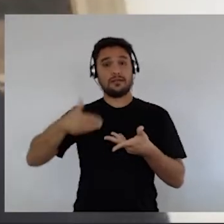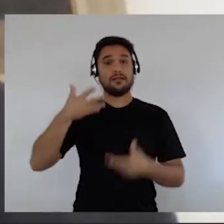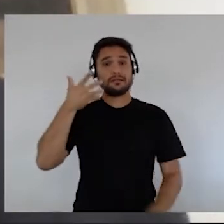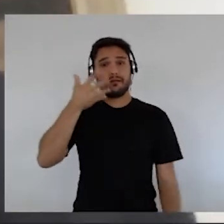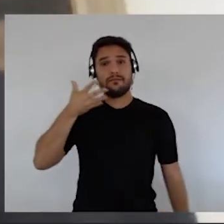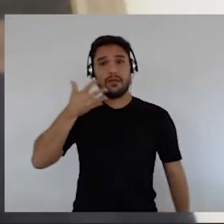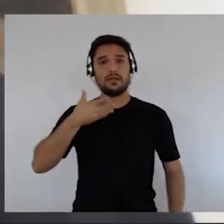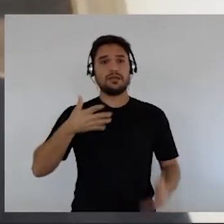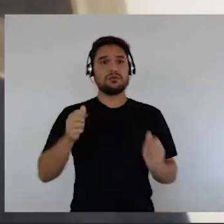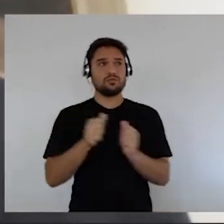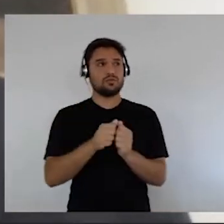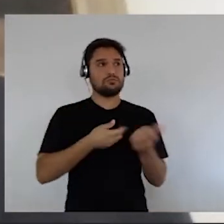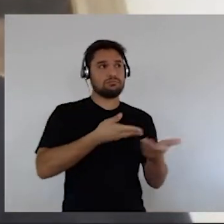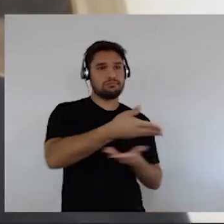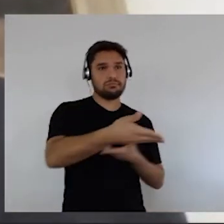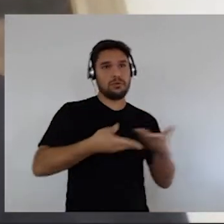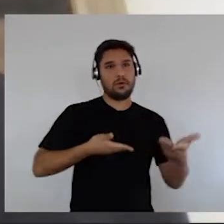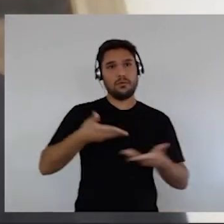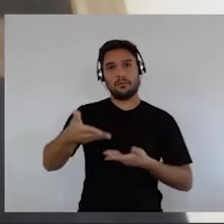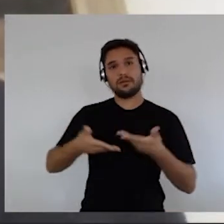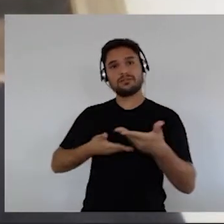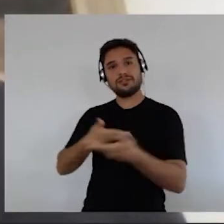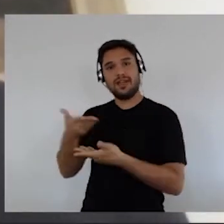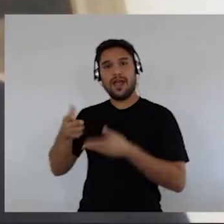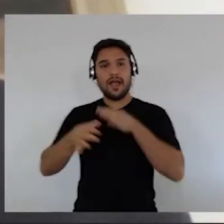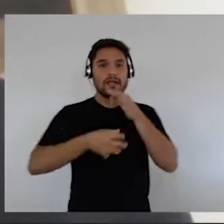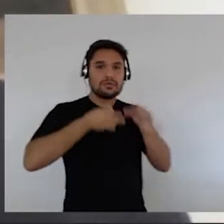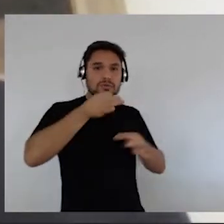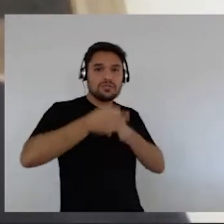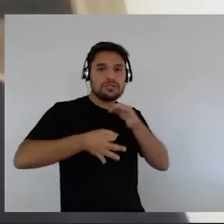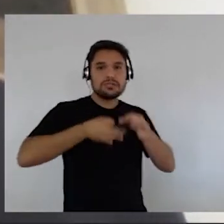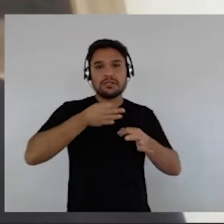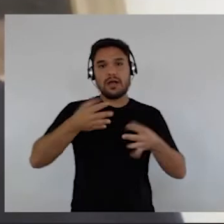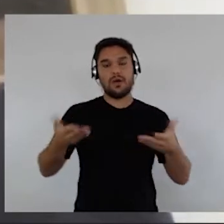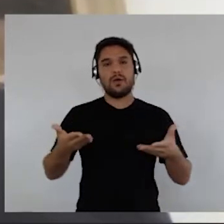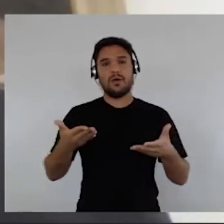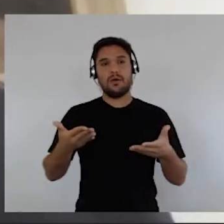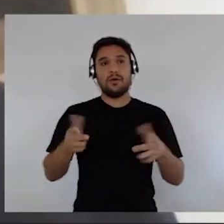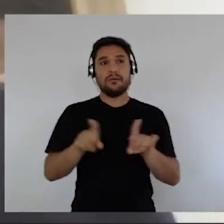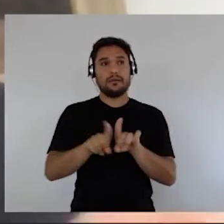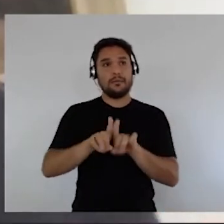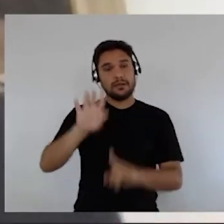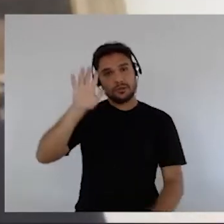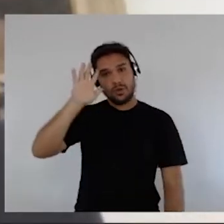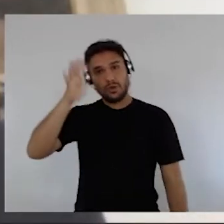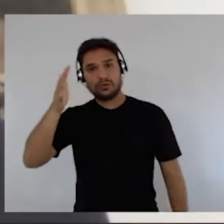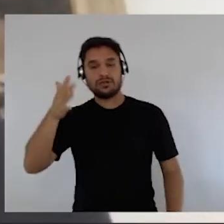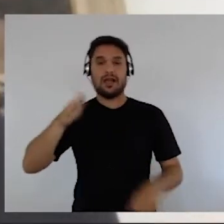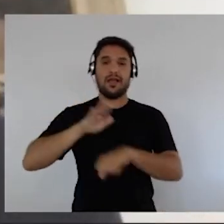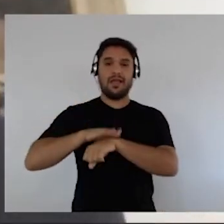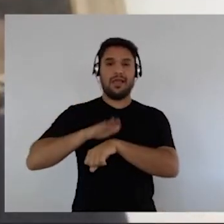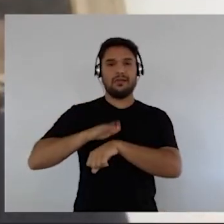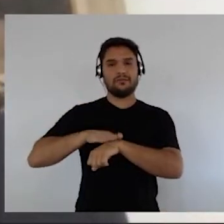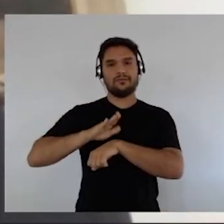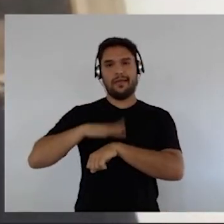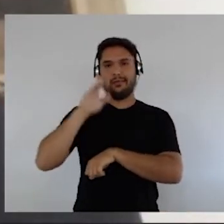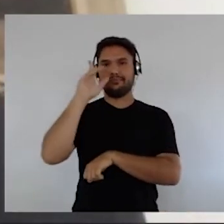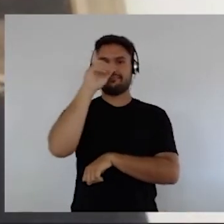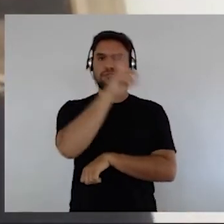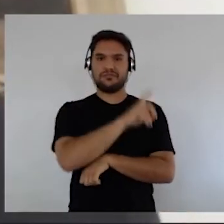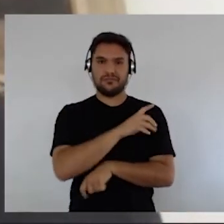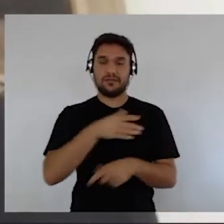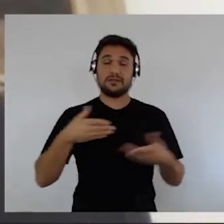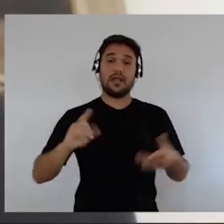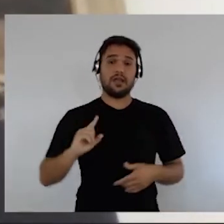junto compartilharmos diagnósticos, sugestões, opiniões e soluções para estes tempos estranhos nos quais